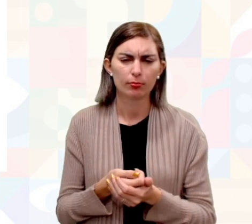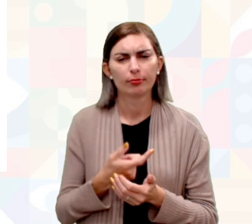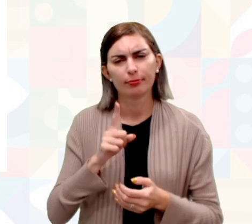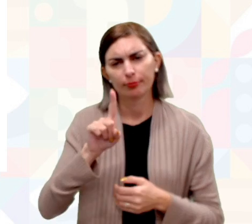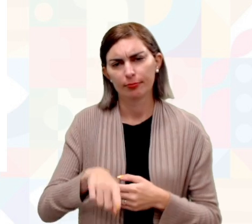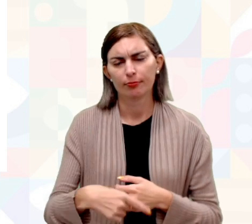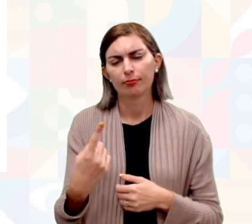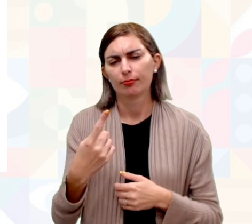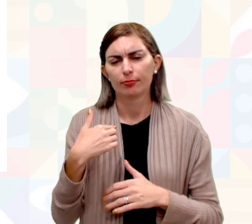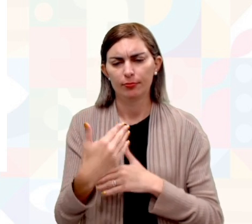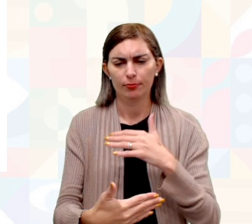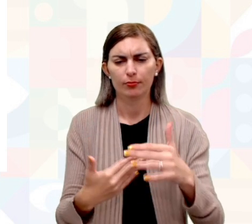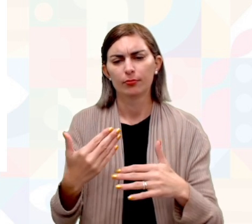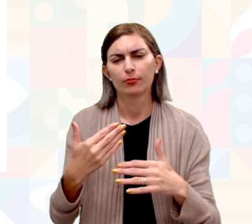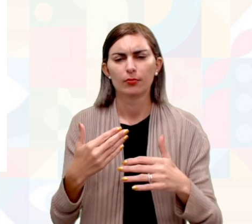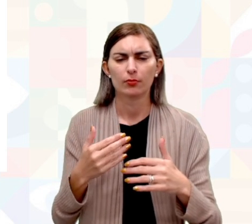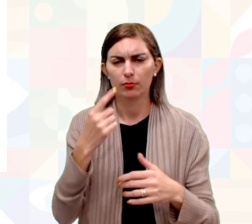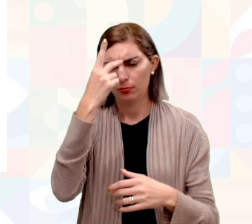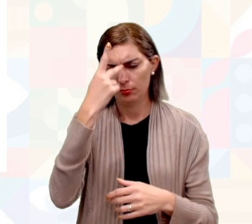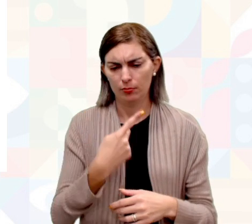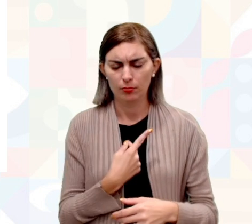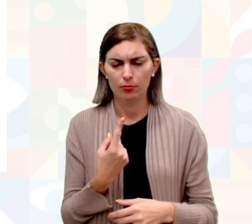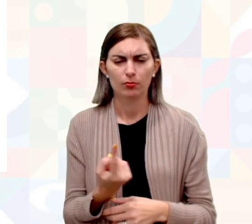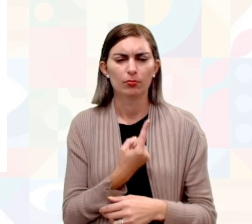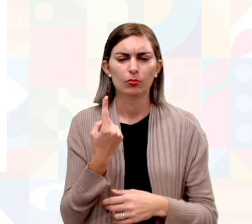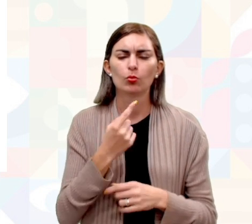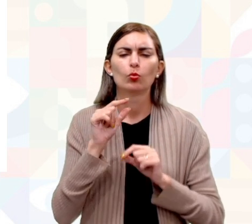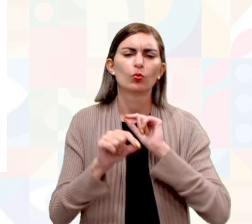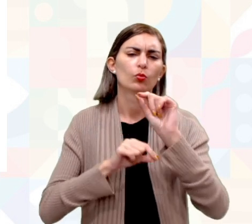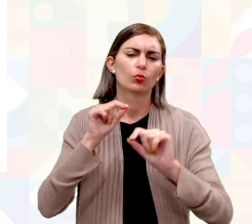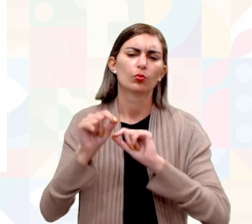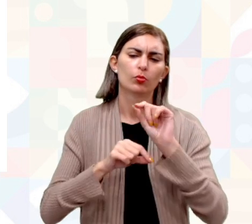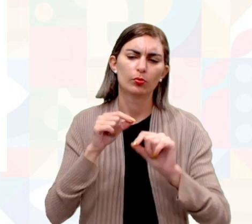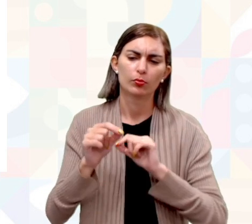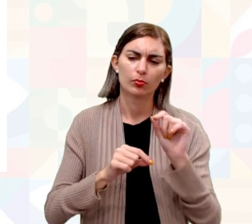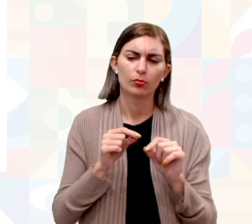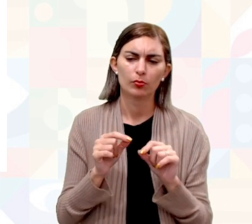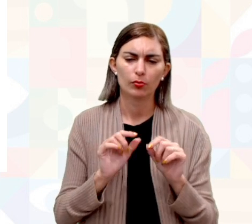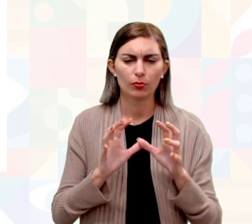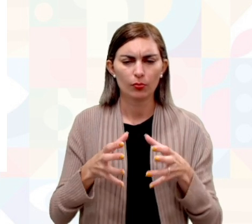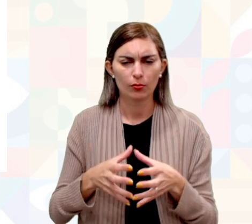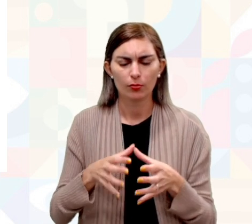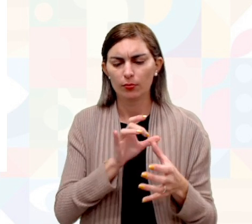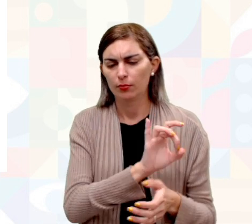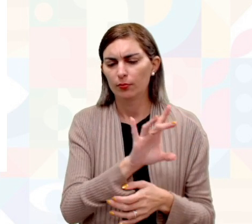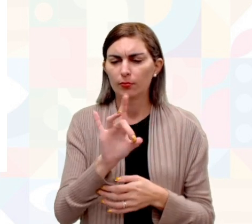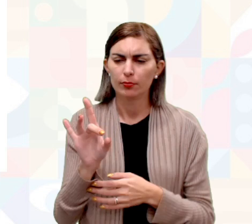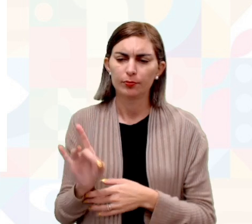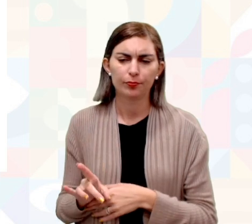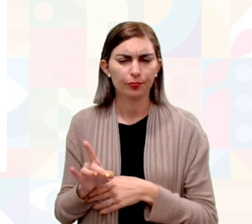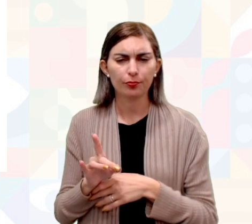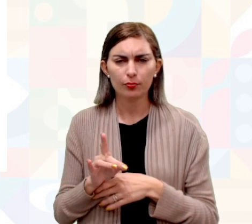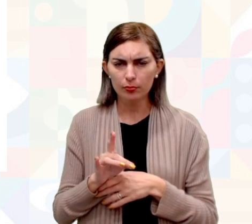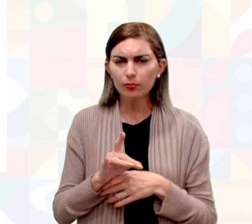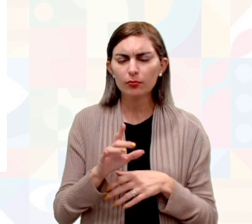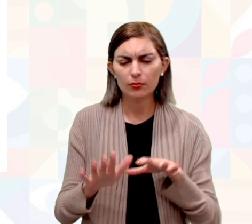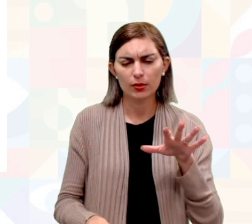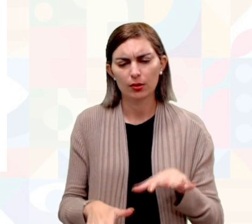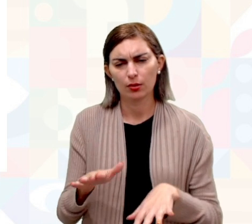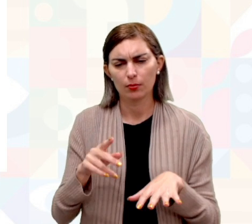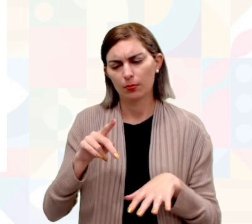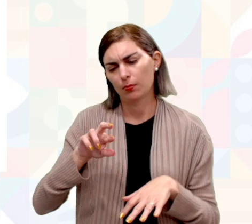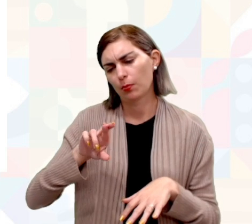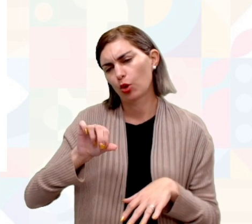é a susceptibilidade individual. Que é isso, professora? É o organismo de cada um, a forma que reage a determinado